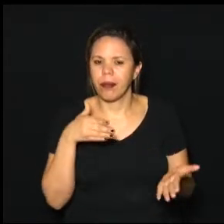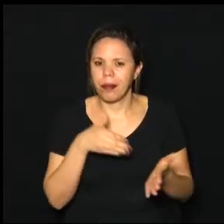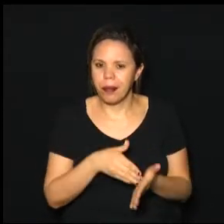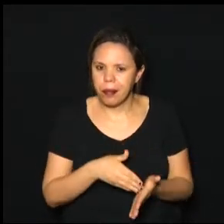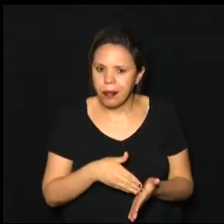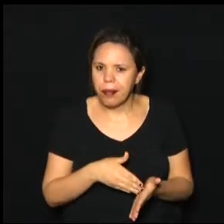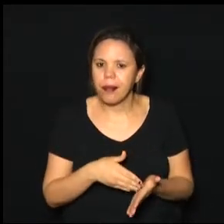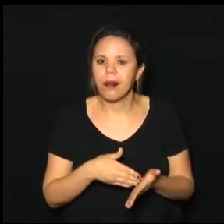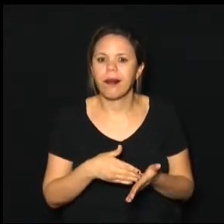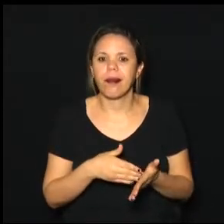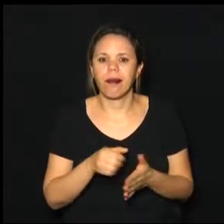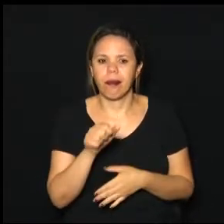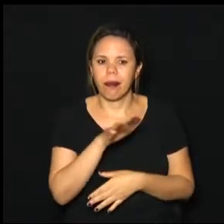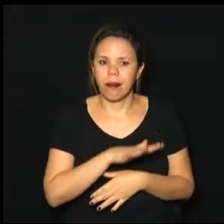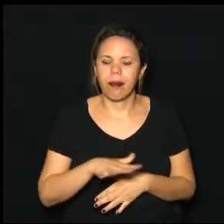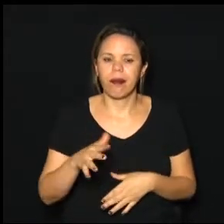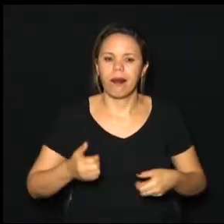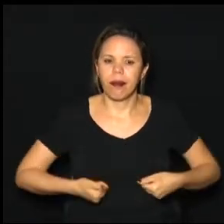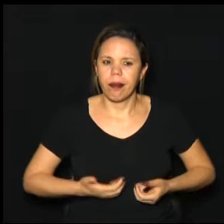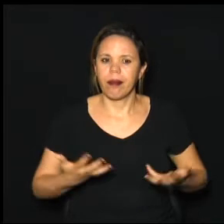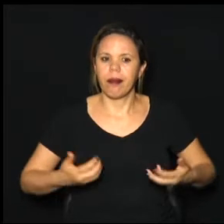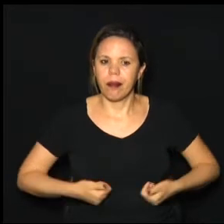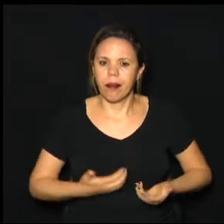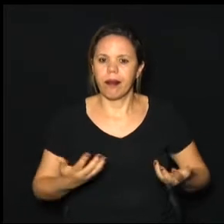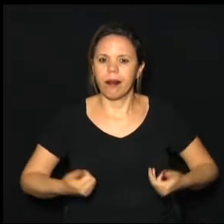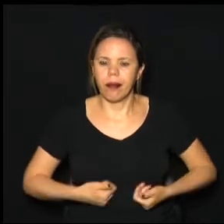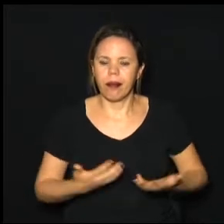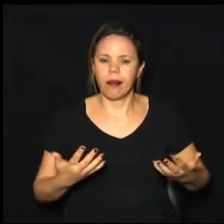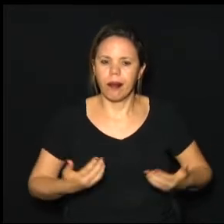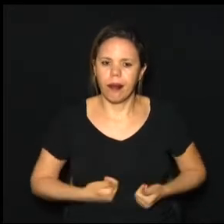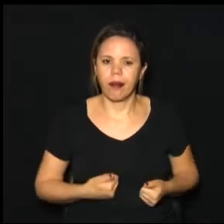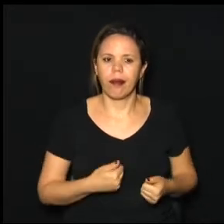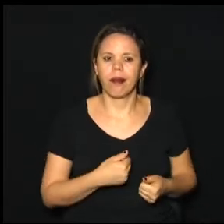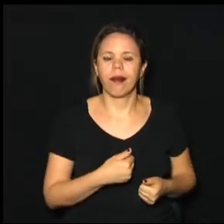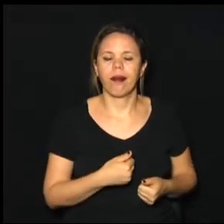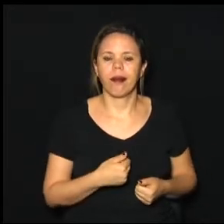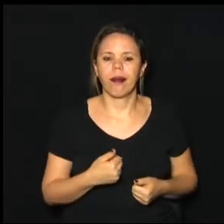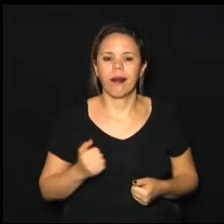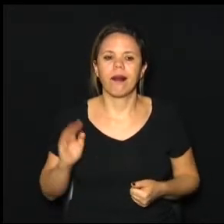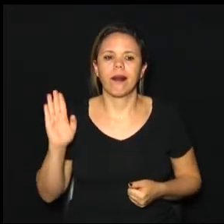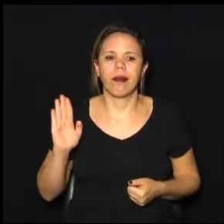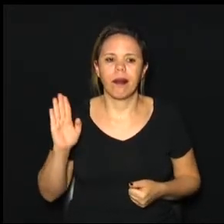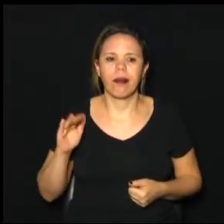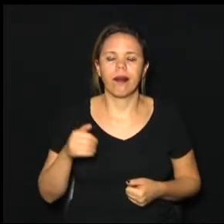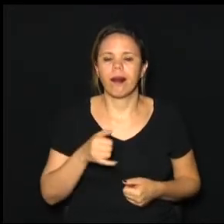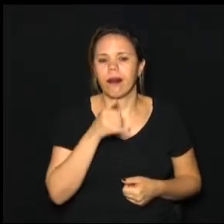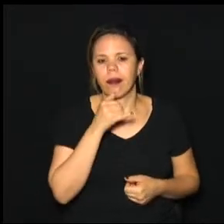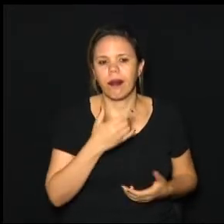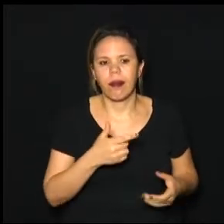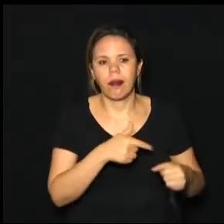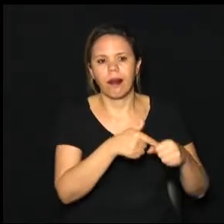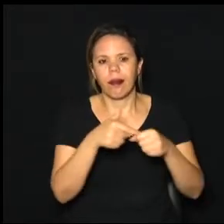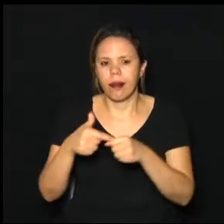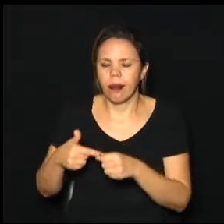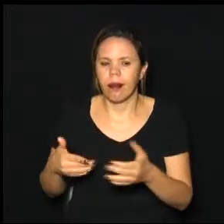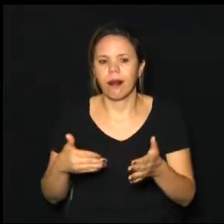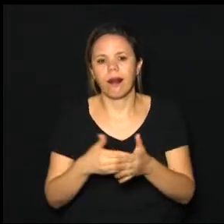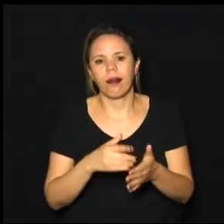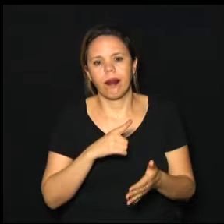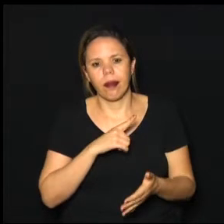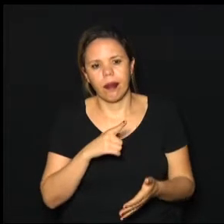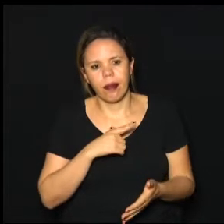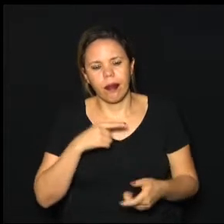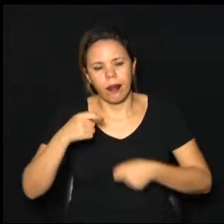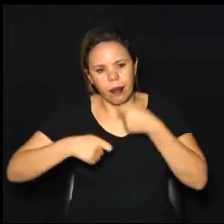limitações no âmbito dos gastos eleitorais. Então, existe limite para gasto com combustível, existe limite para gasto